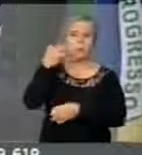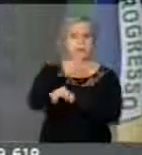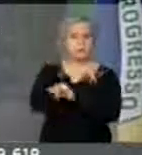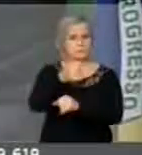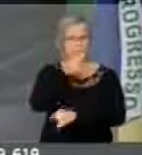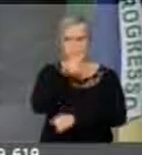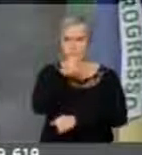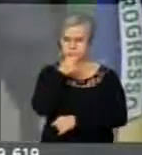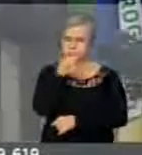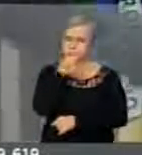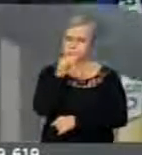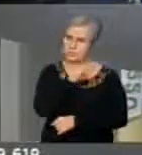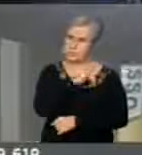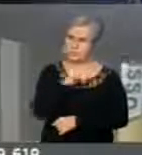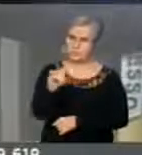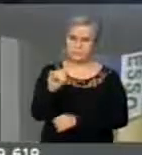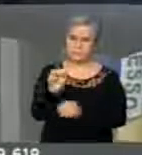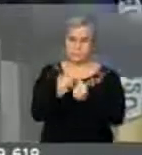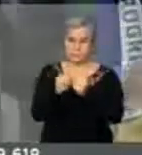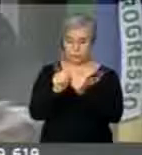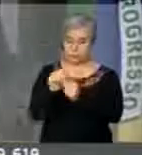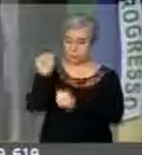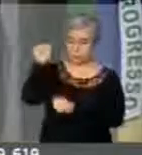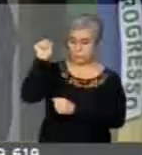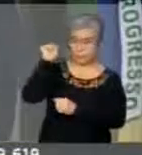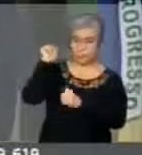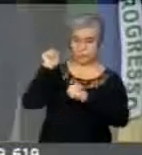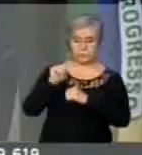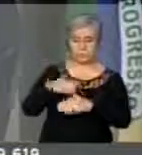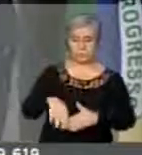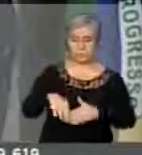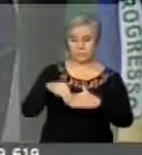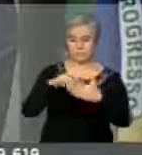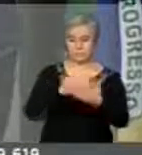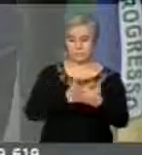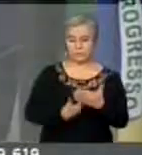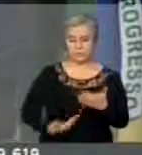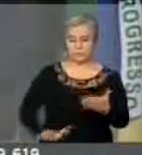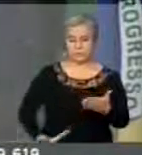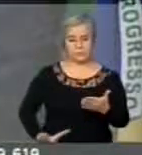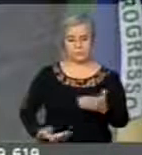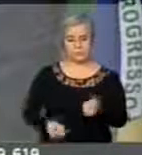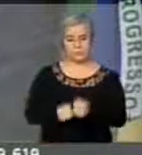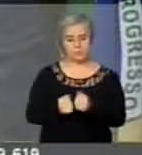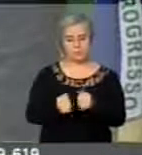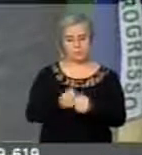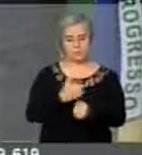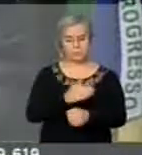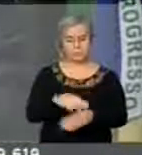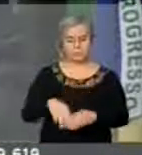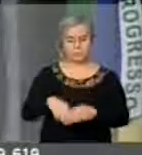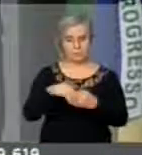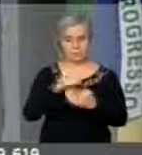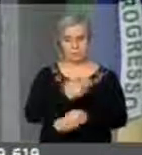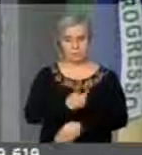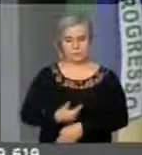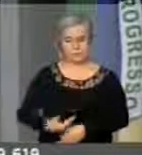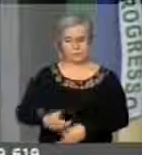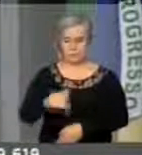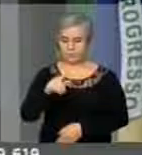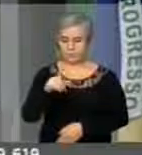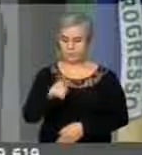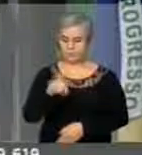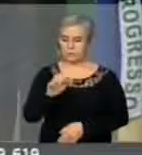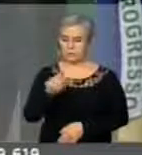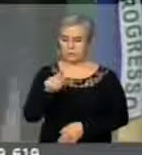foi fazer. Atrás dele quem está? O líder do governo, o líder do PT, o líder do governo, o Zé